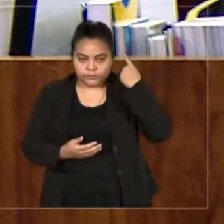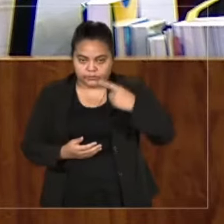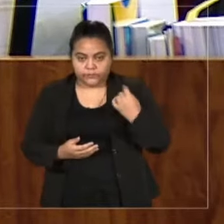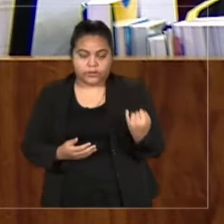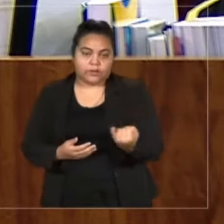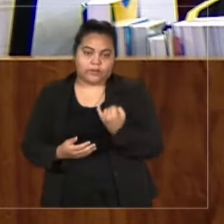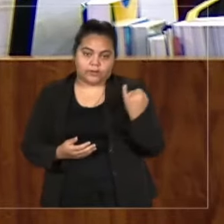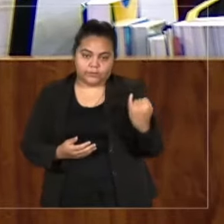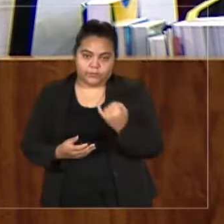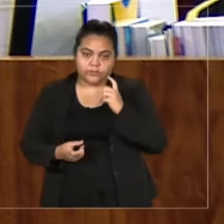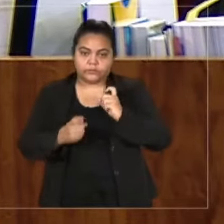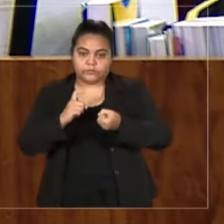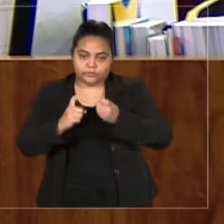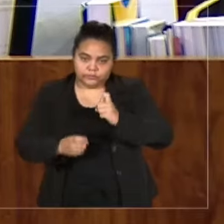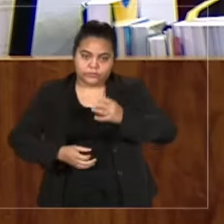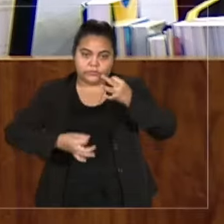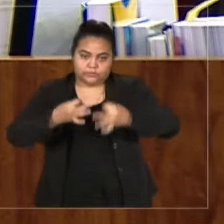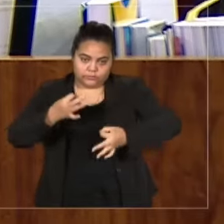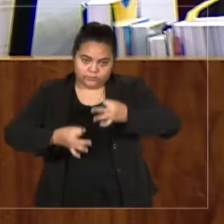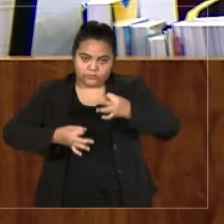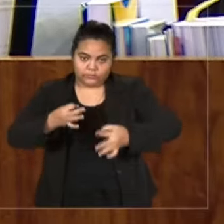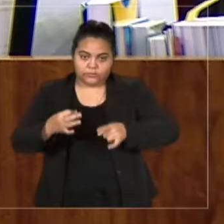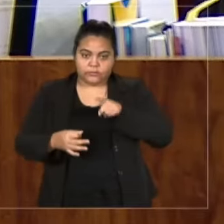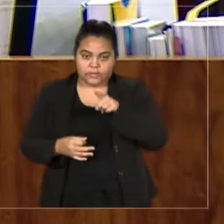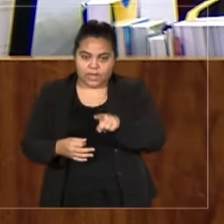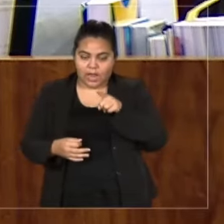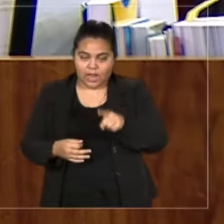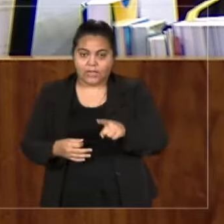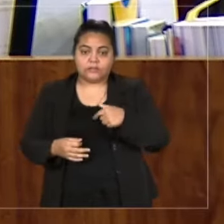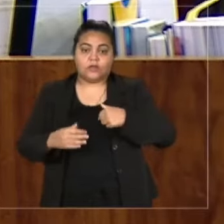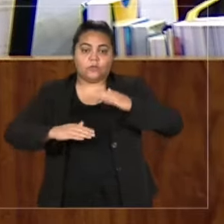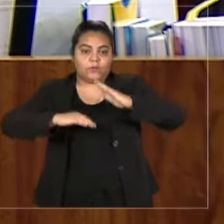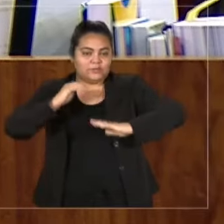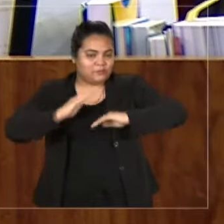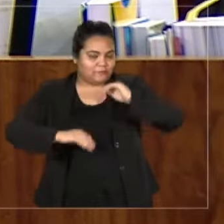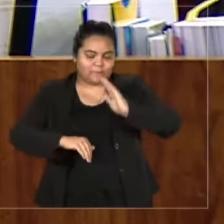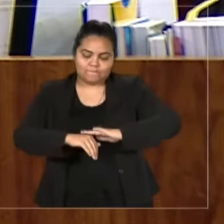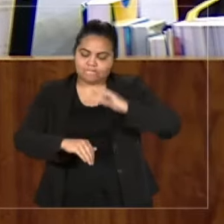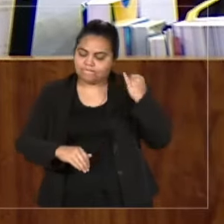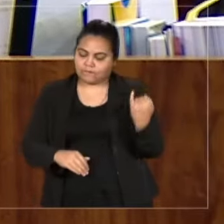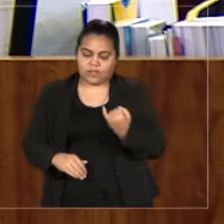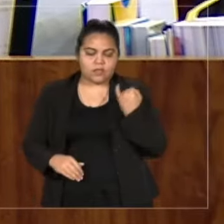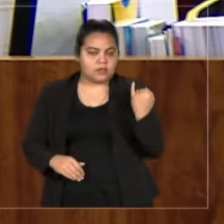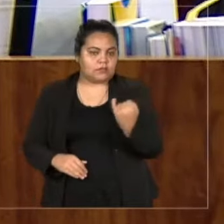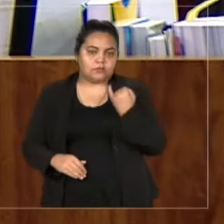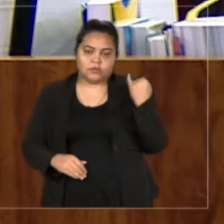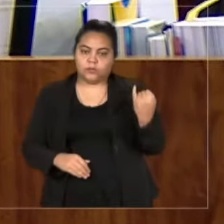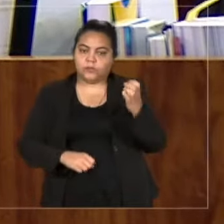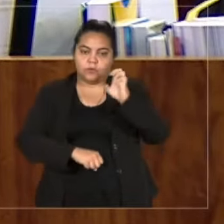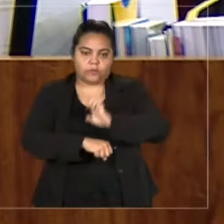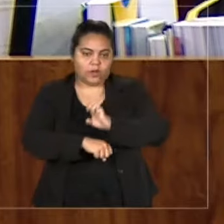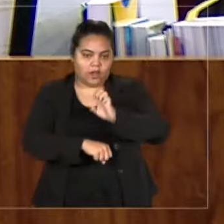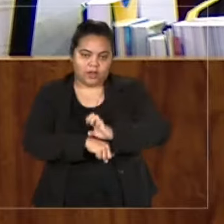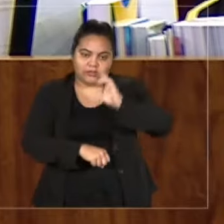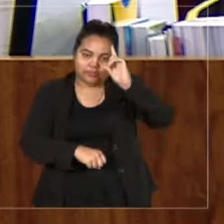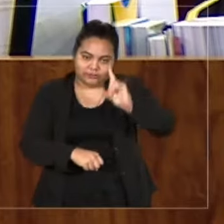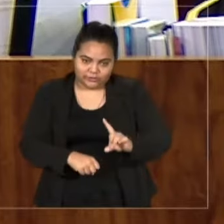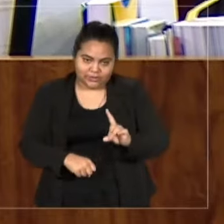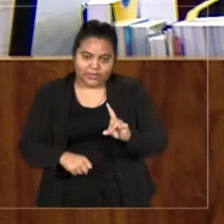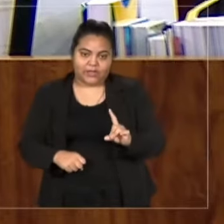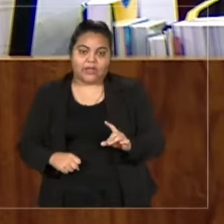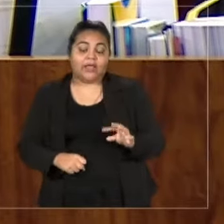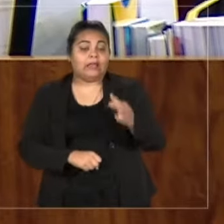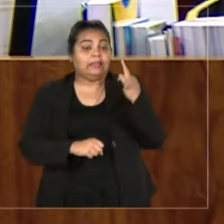essencial à administração da justiça. Esta é uma das profissões mais importantes para o Estado de Direito. O direito é técnica,